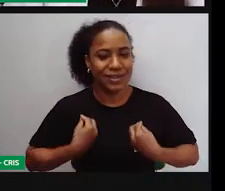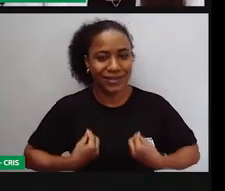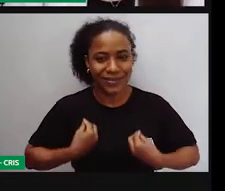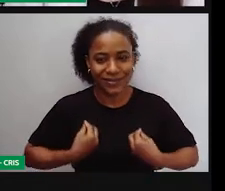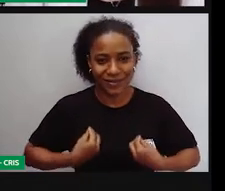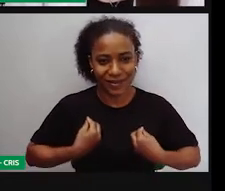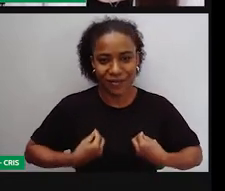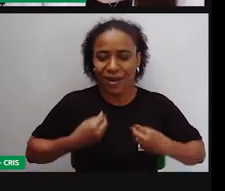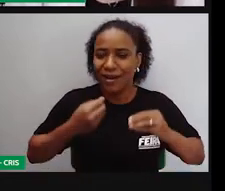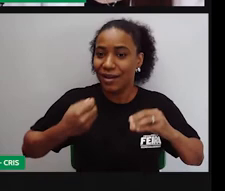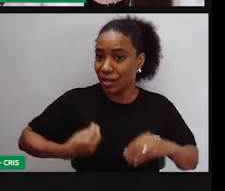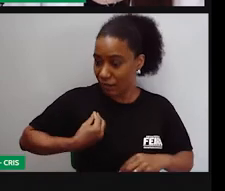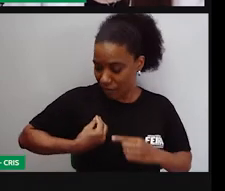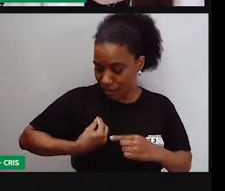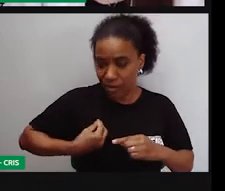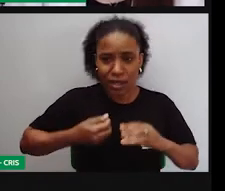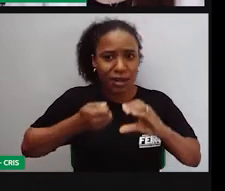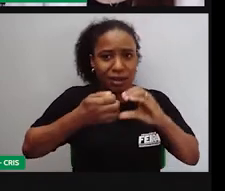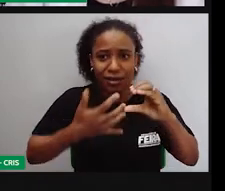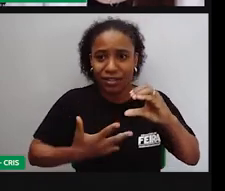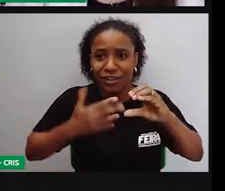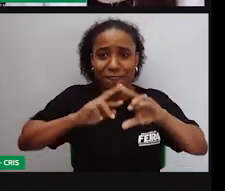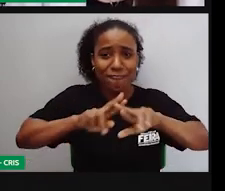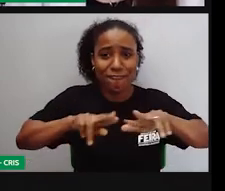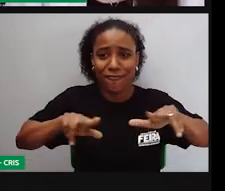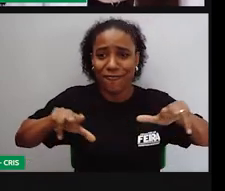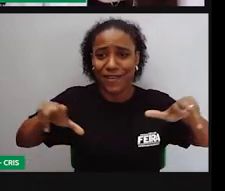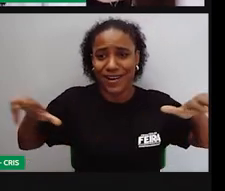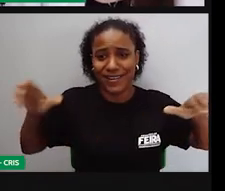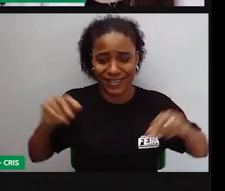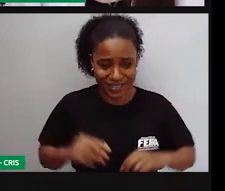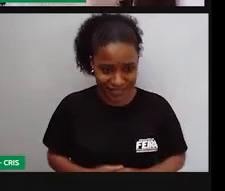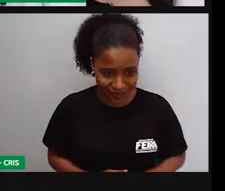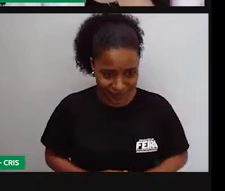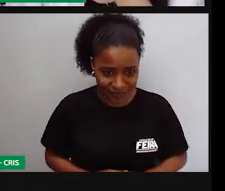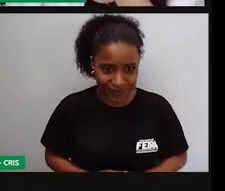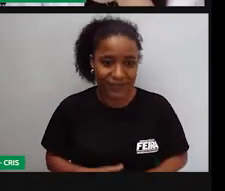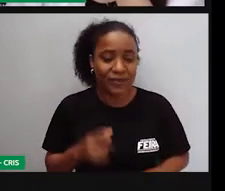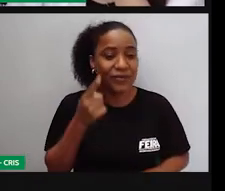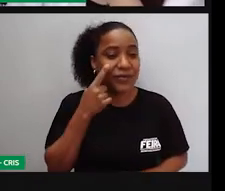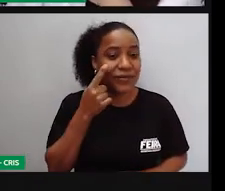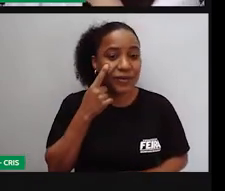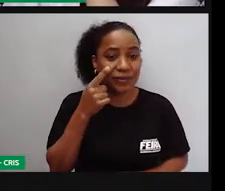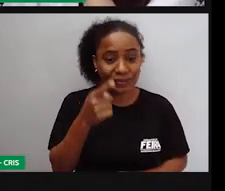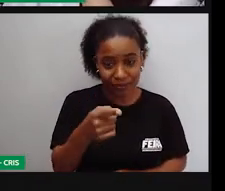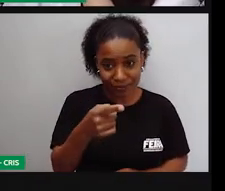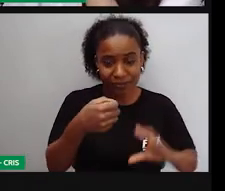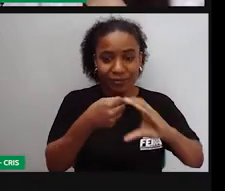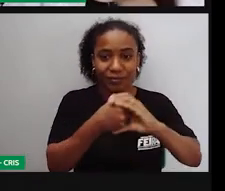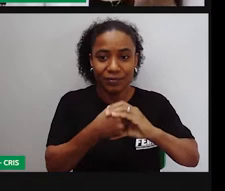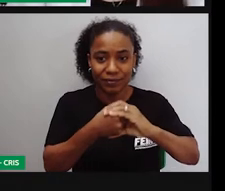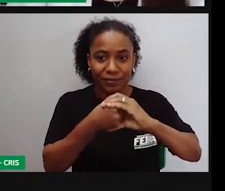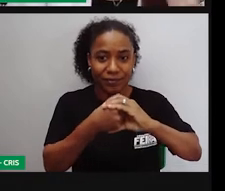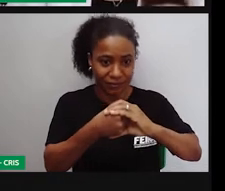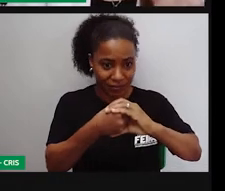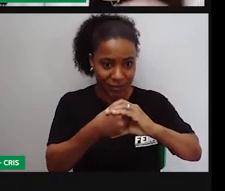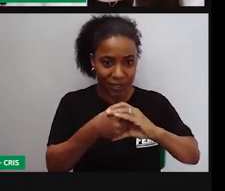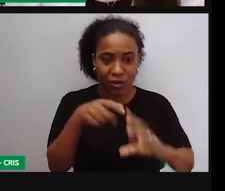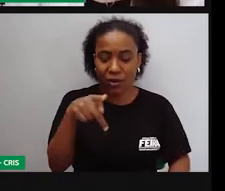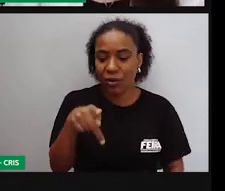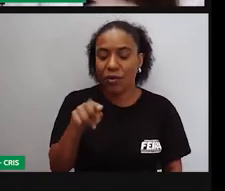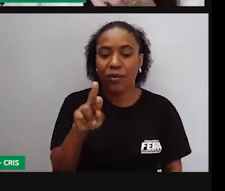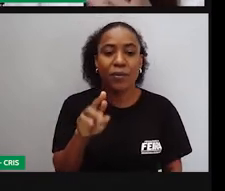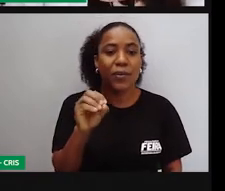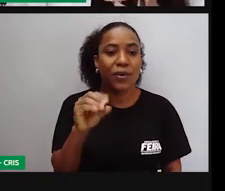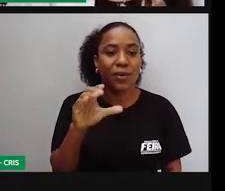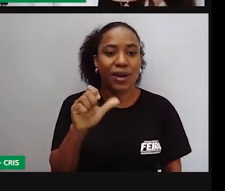de características que o define como ser vivo. Então, aí nós temos a classificação das células em